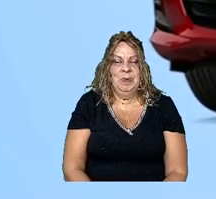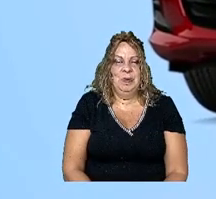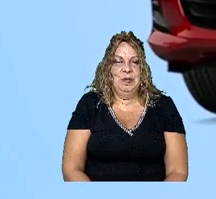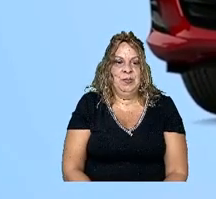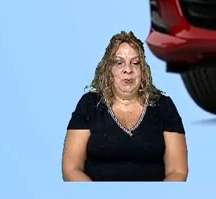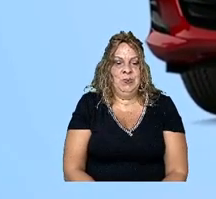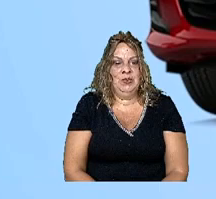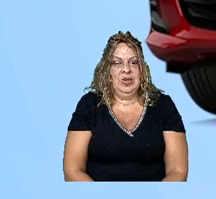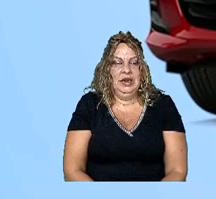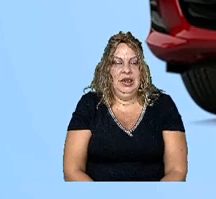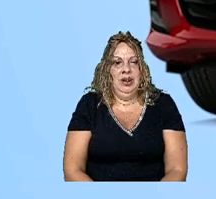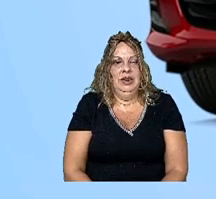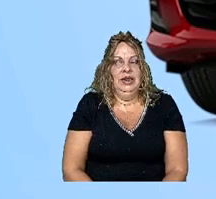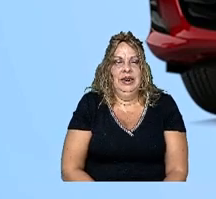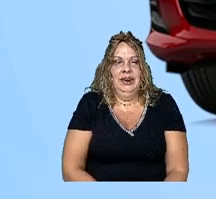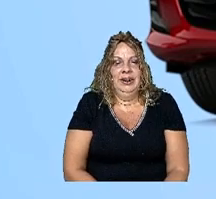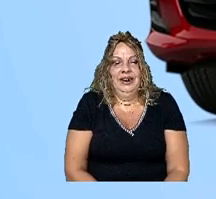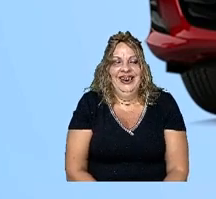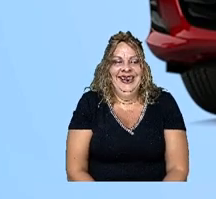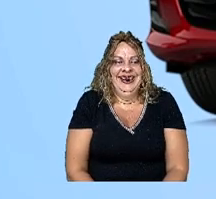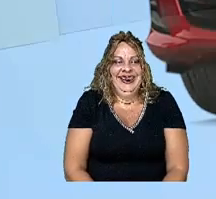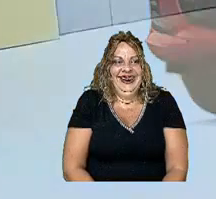prêmio.